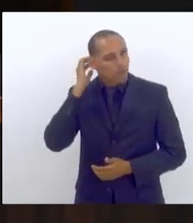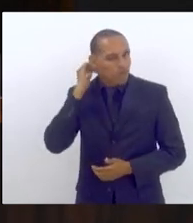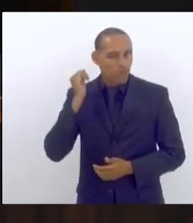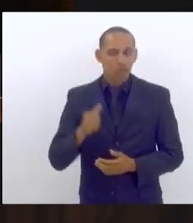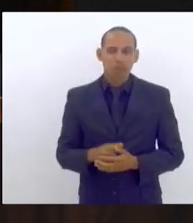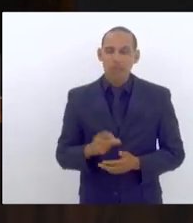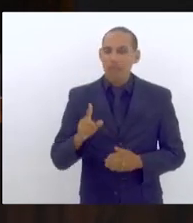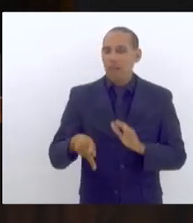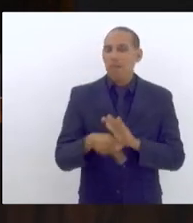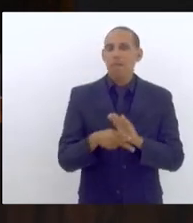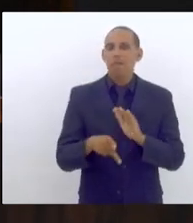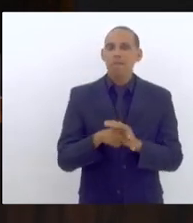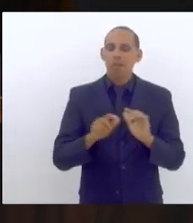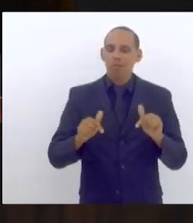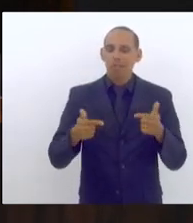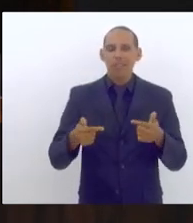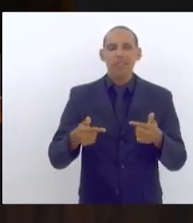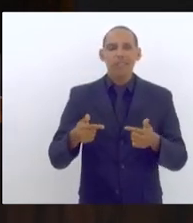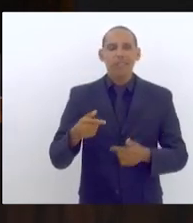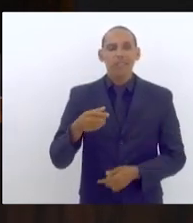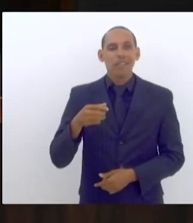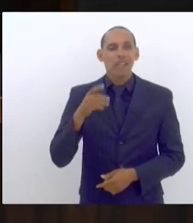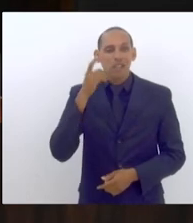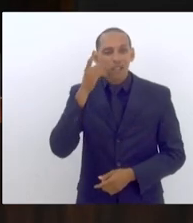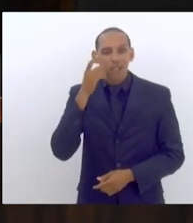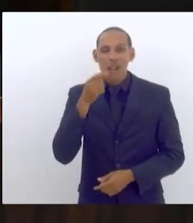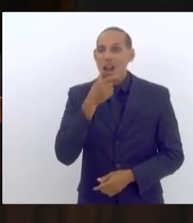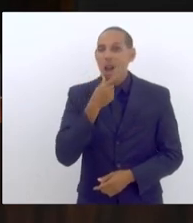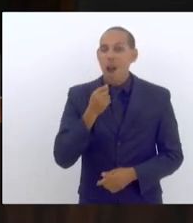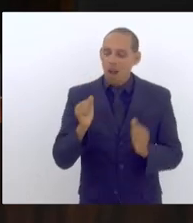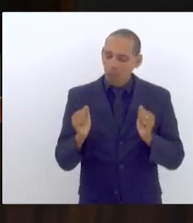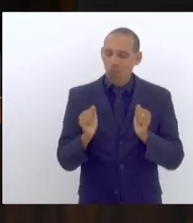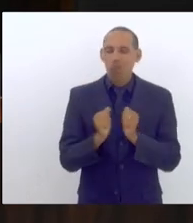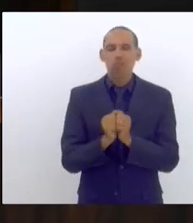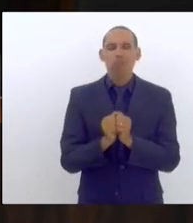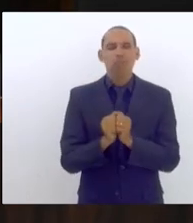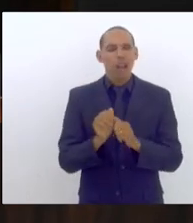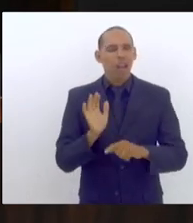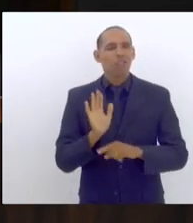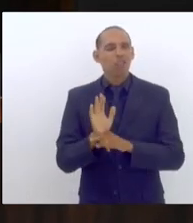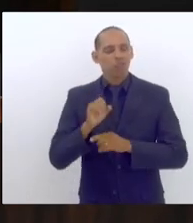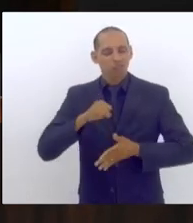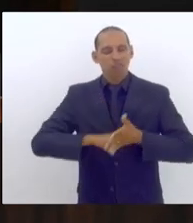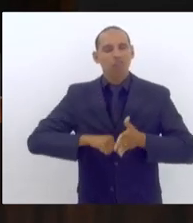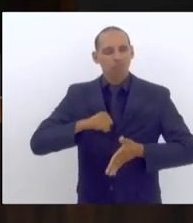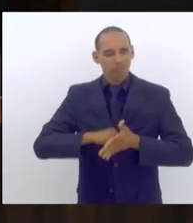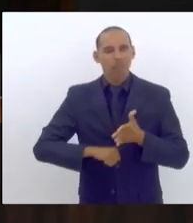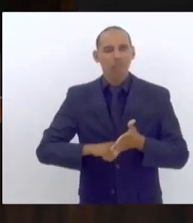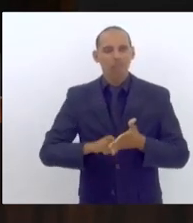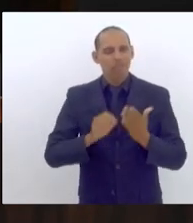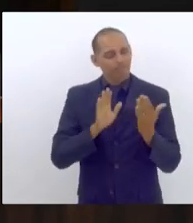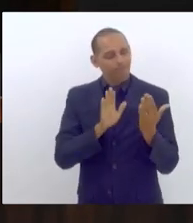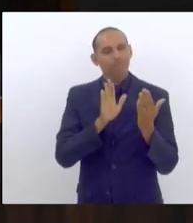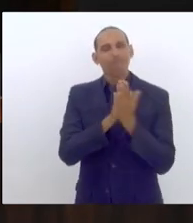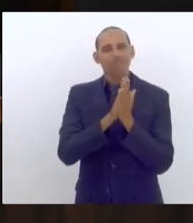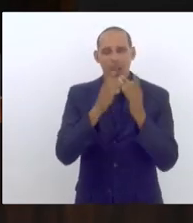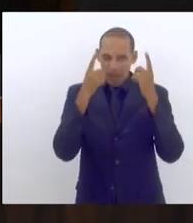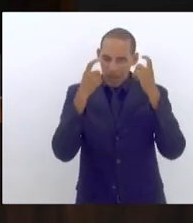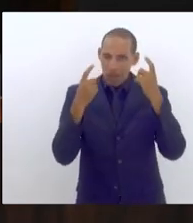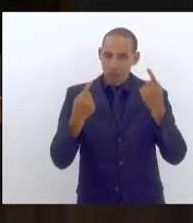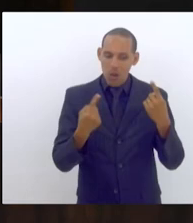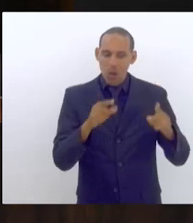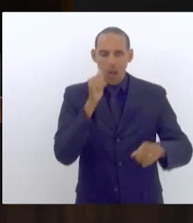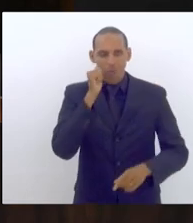da iniciativa de um deputado, porque nós precisamos ter os homens junto conosco nessa luta, nesse enfrentamento à violência contra a